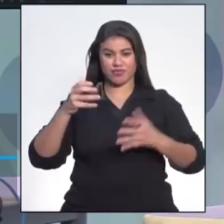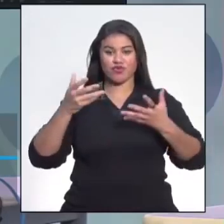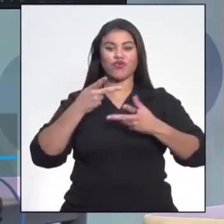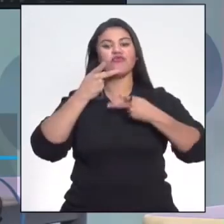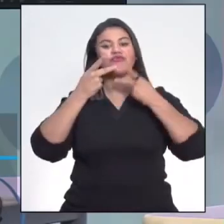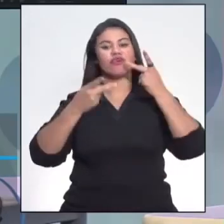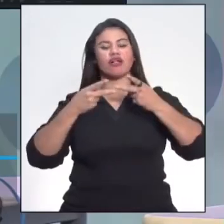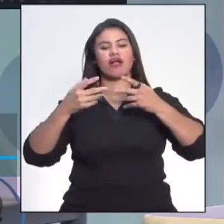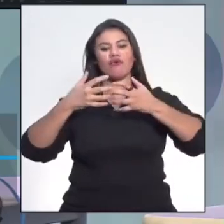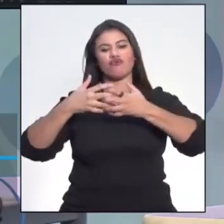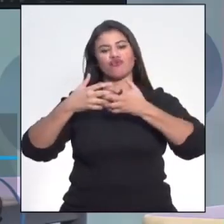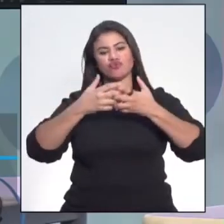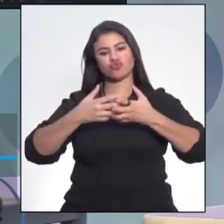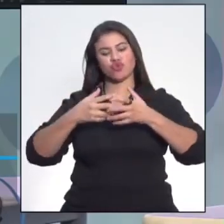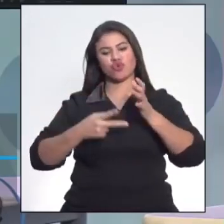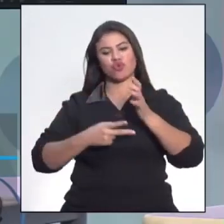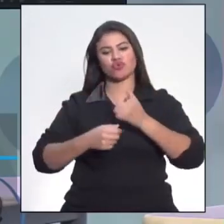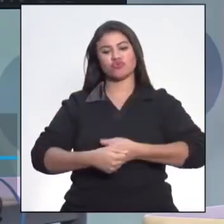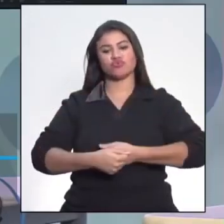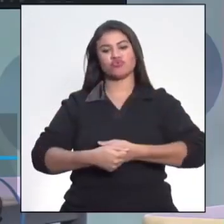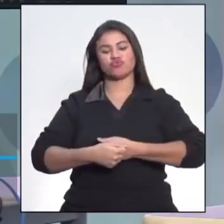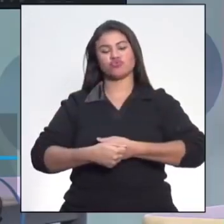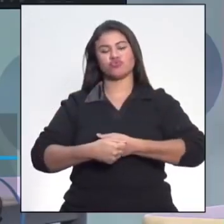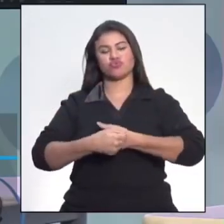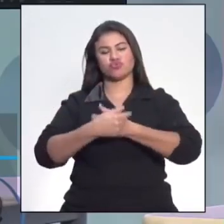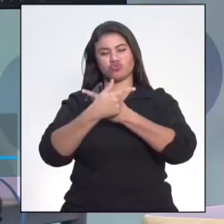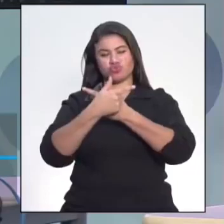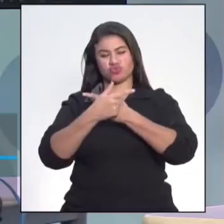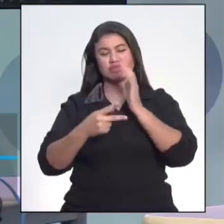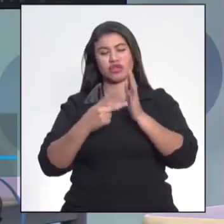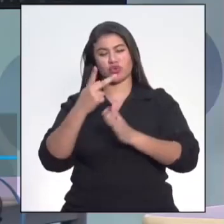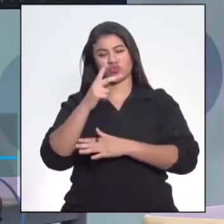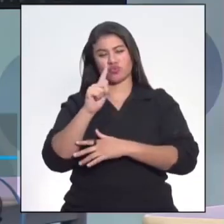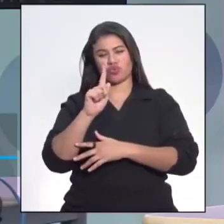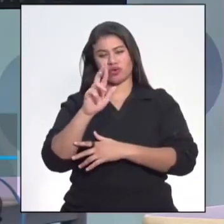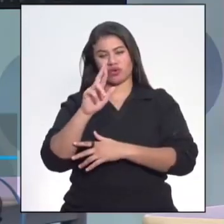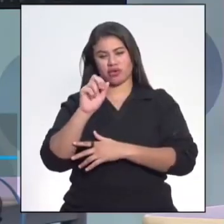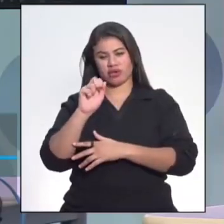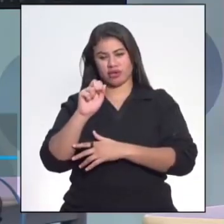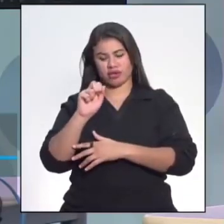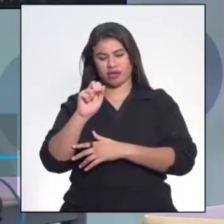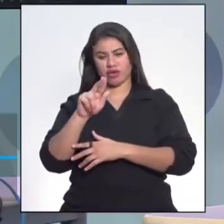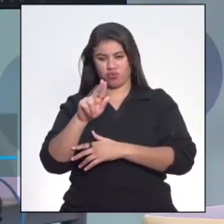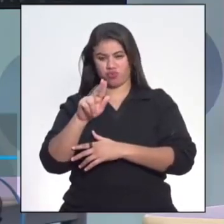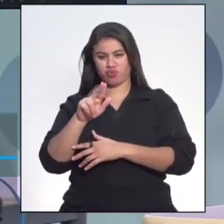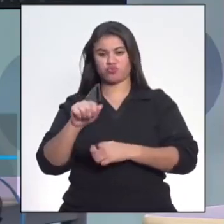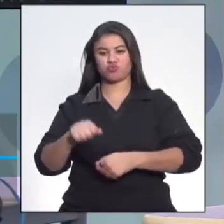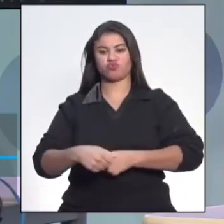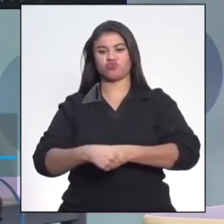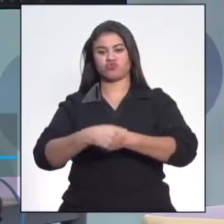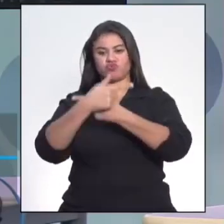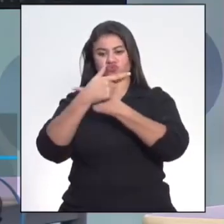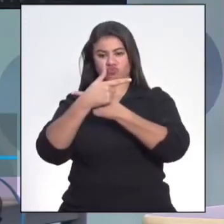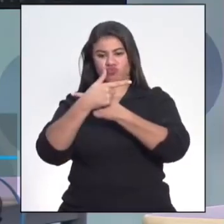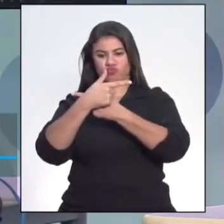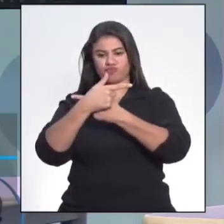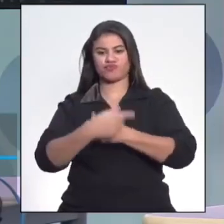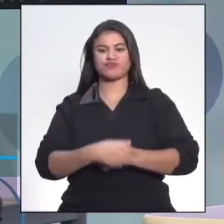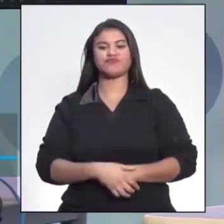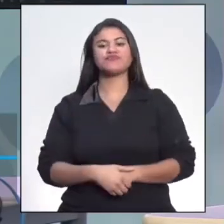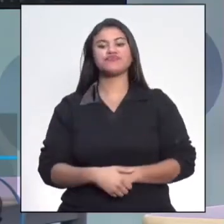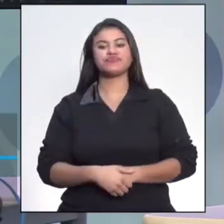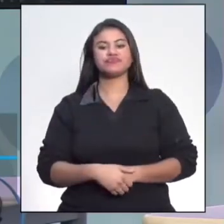sobre funções do segundo grau. A gente falou já bastante da função do primeiro grau. Hoje nós vamos falar de funções do segundo